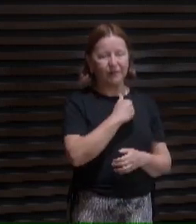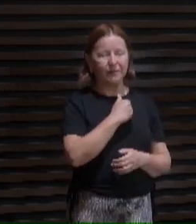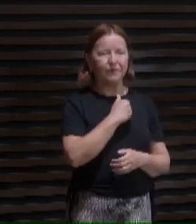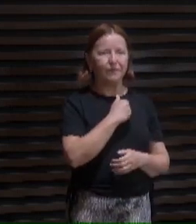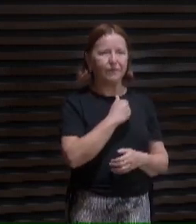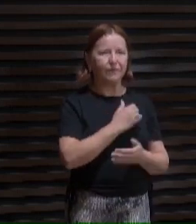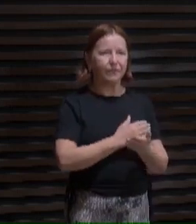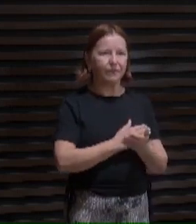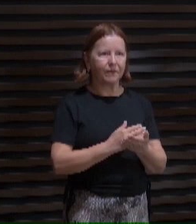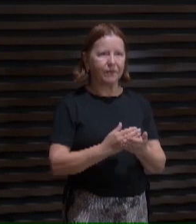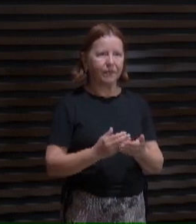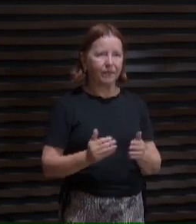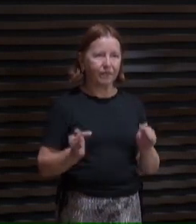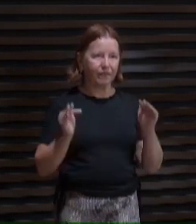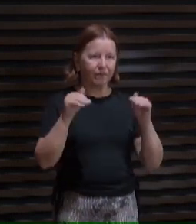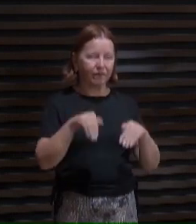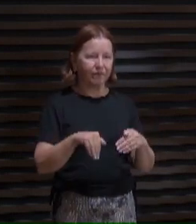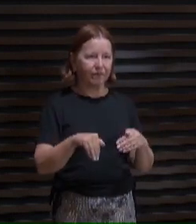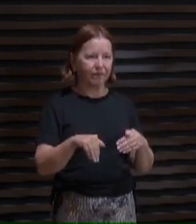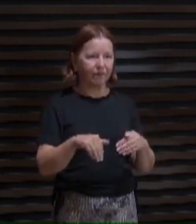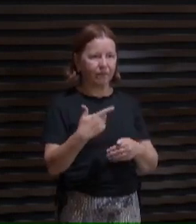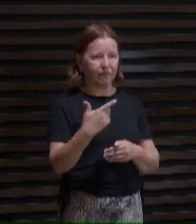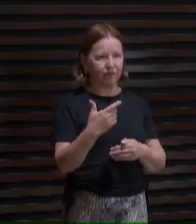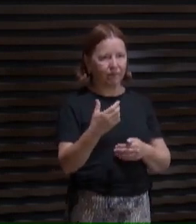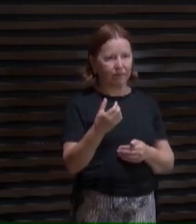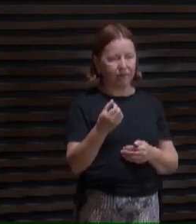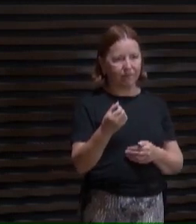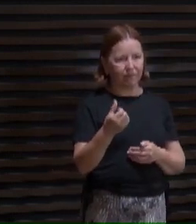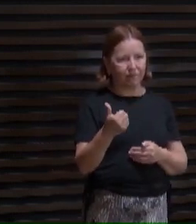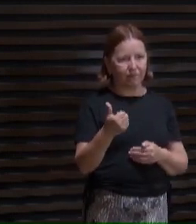Começamos no final de 2016,